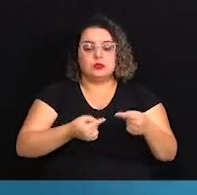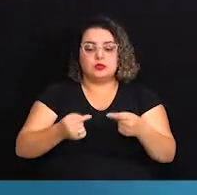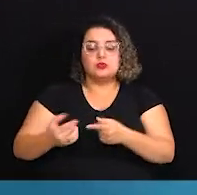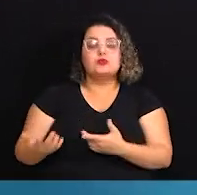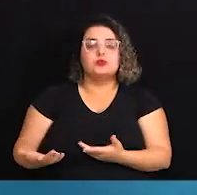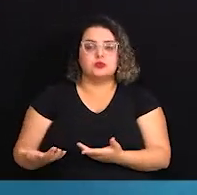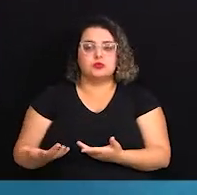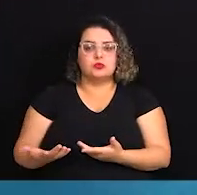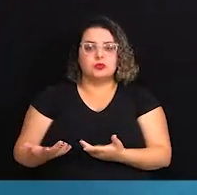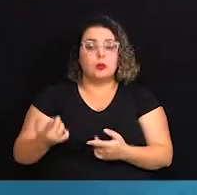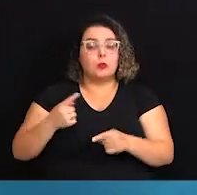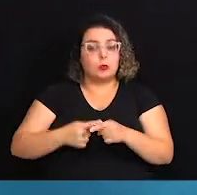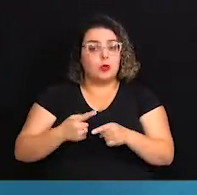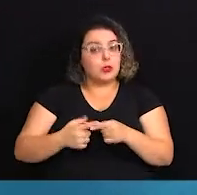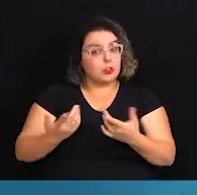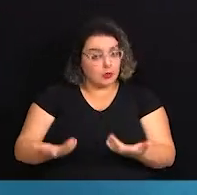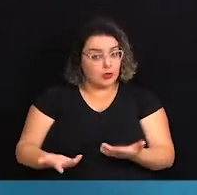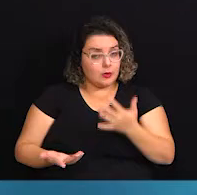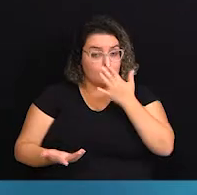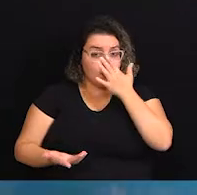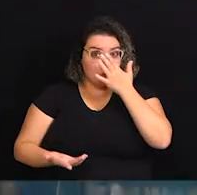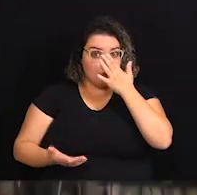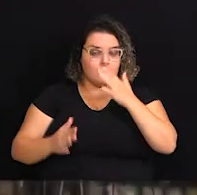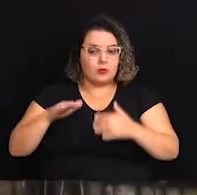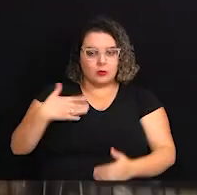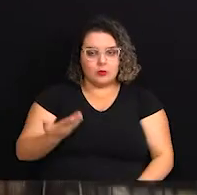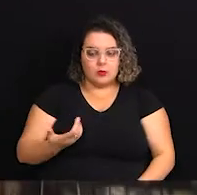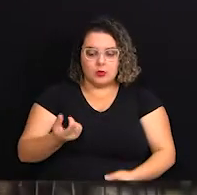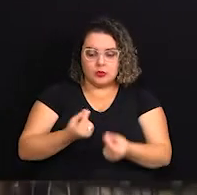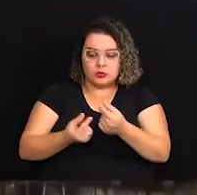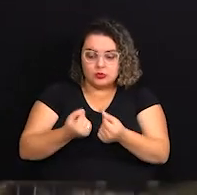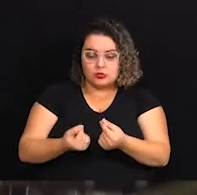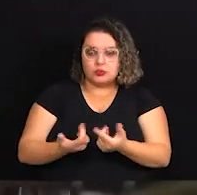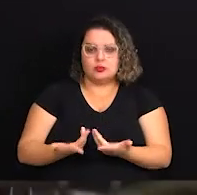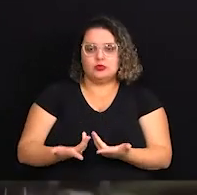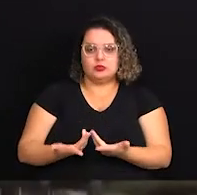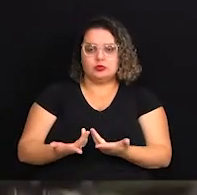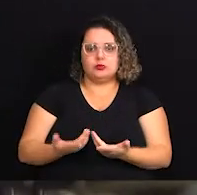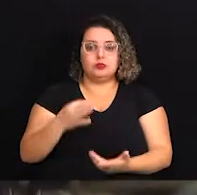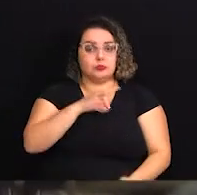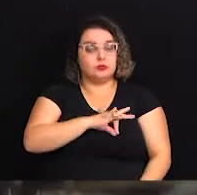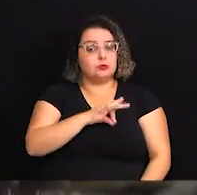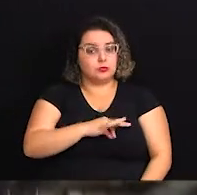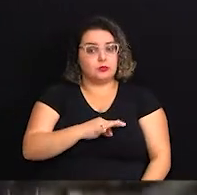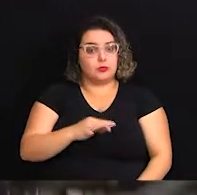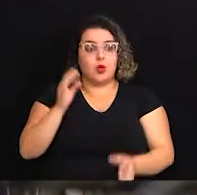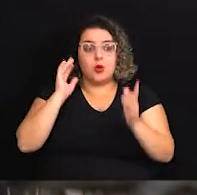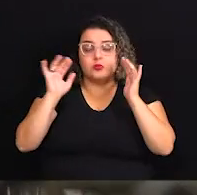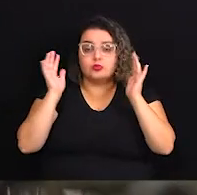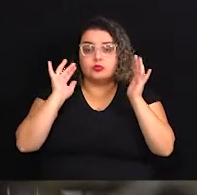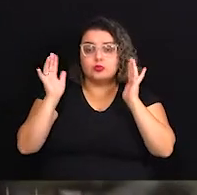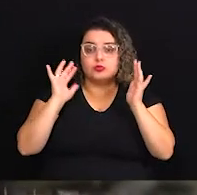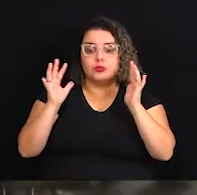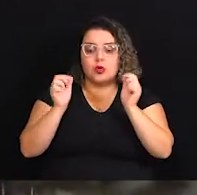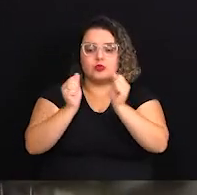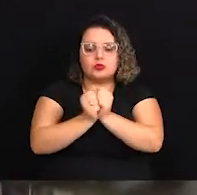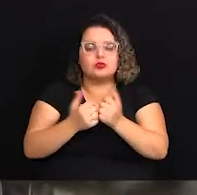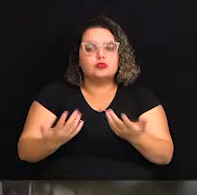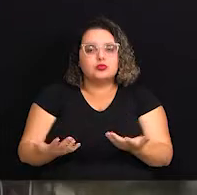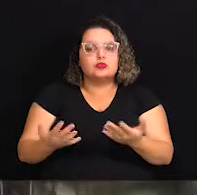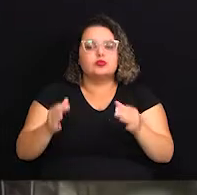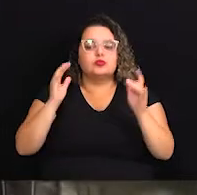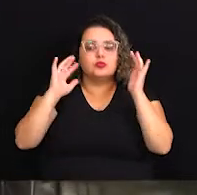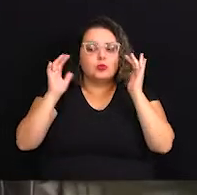discutir. Porque a partir do momento que a gente discute o nosso orçamento, a gente também discute os nossos sonhos, os sonhos conjuntos, os